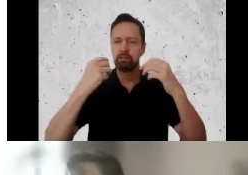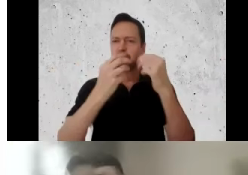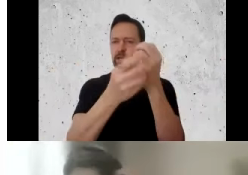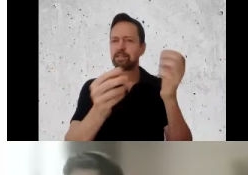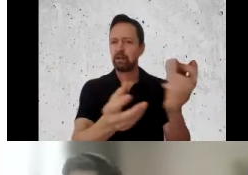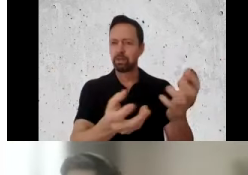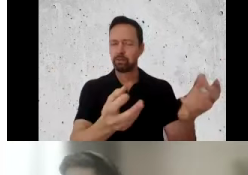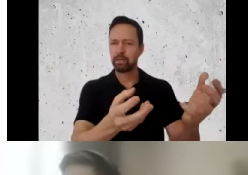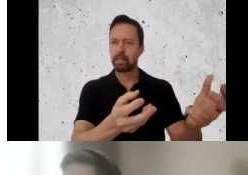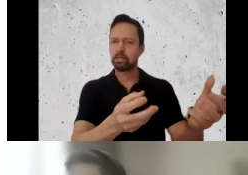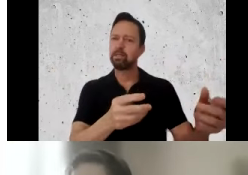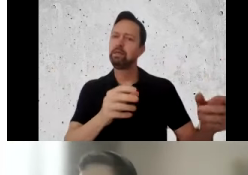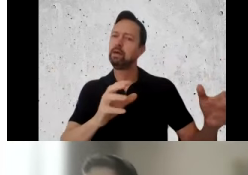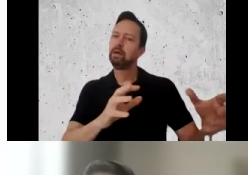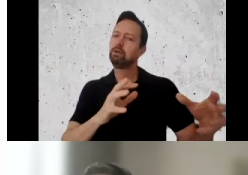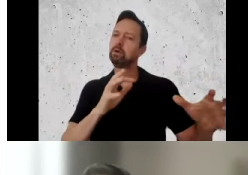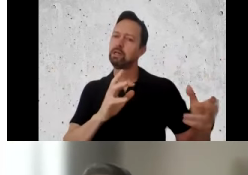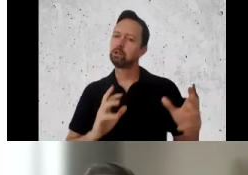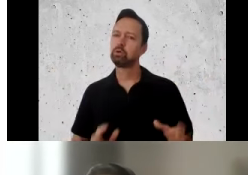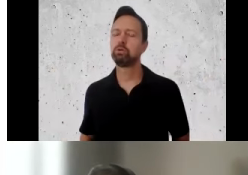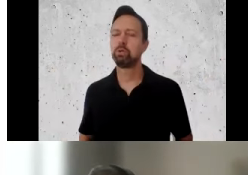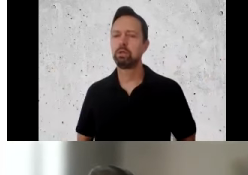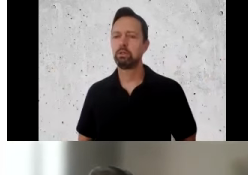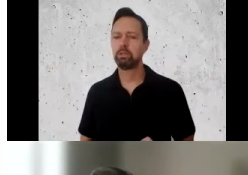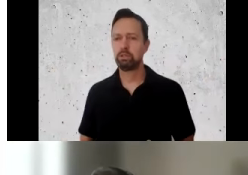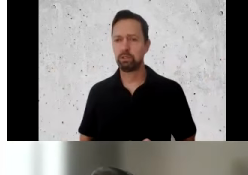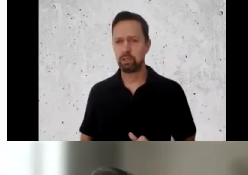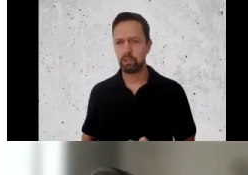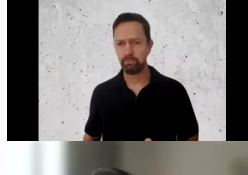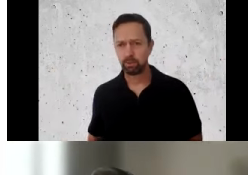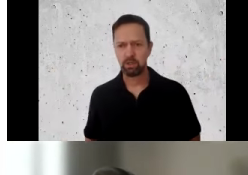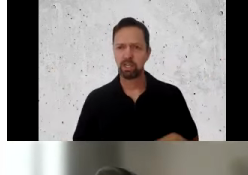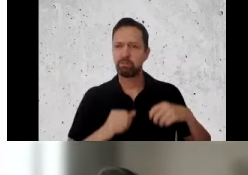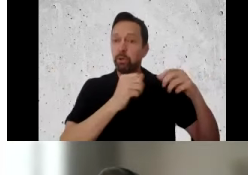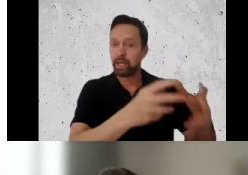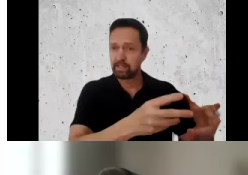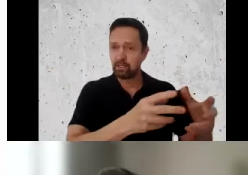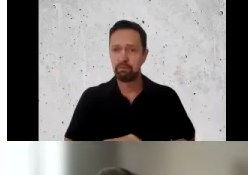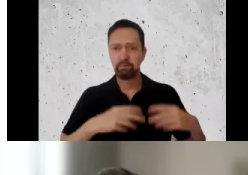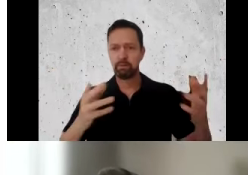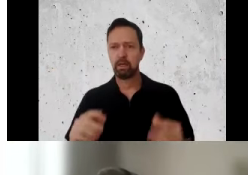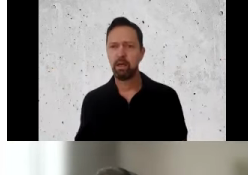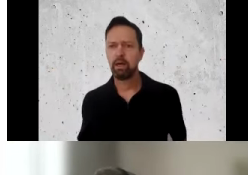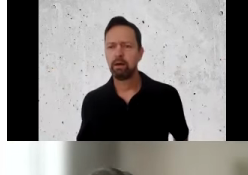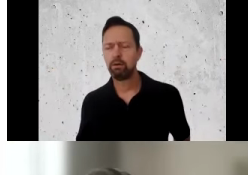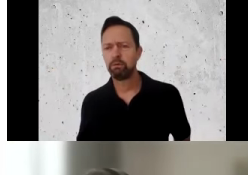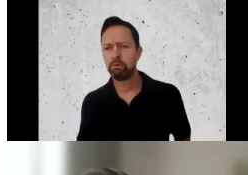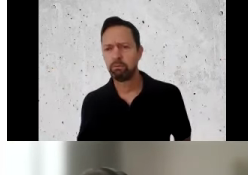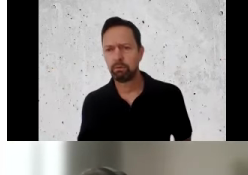sabe, isso não está certo, eles se organizarem assim, e o cara de custo de isso é exploração, isso é,